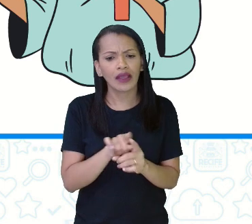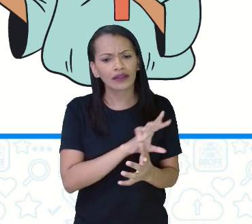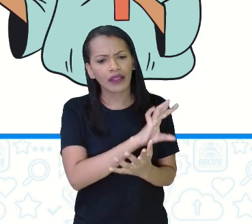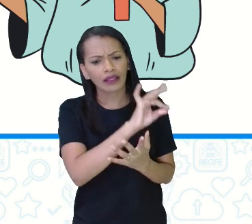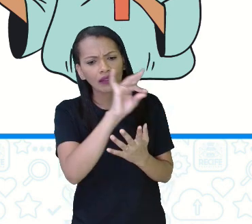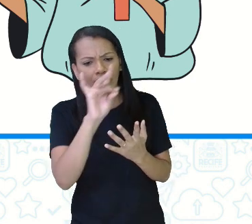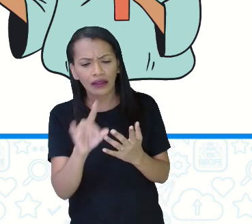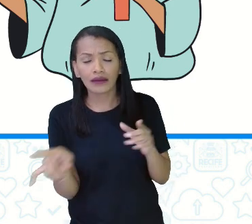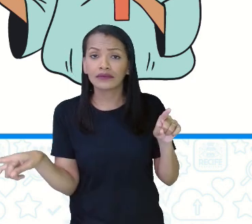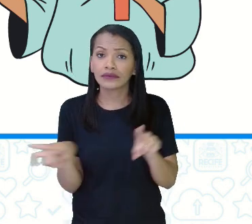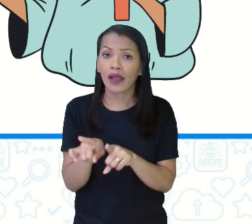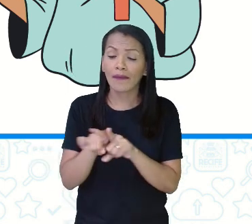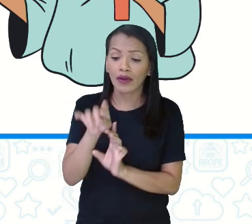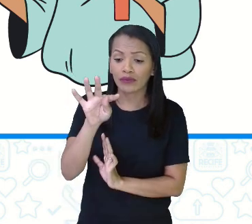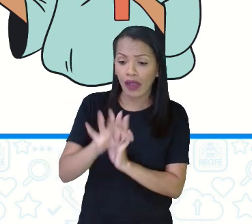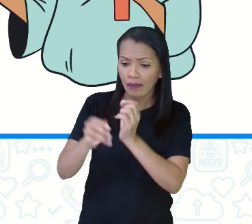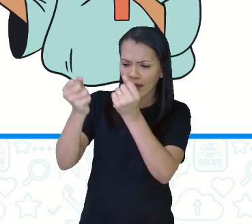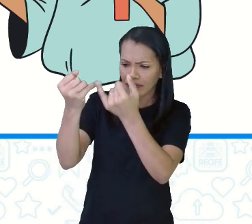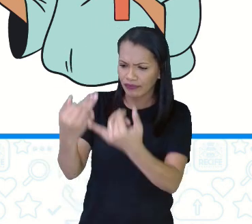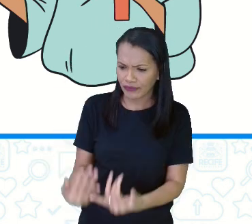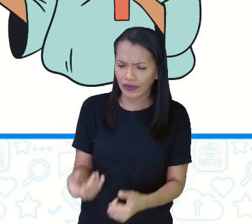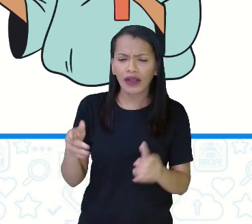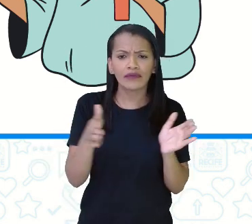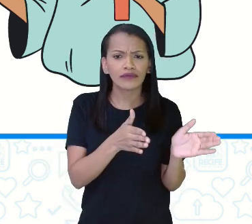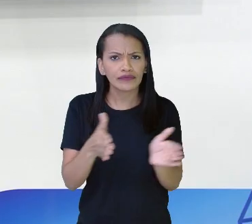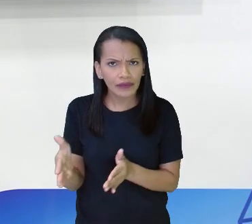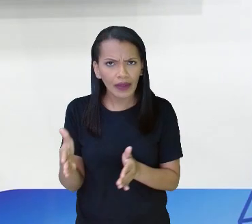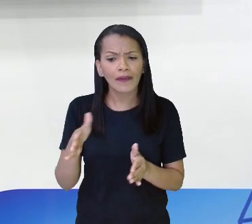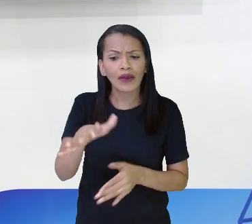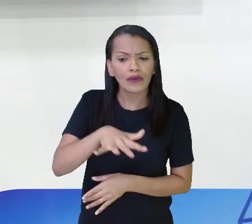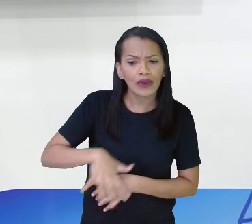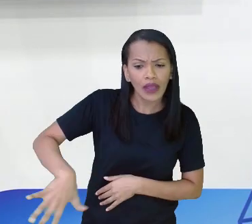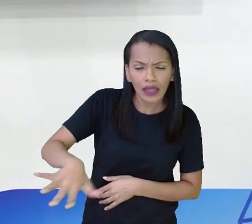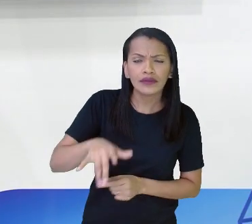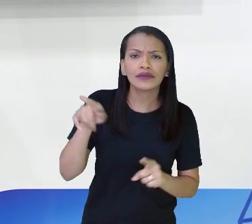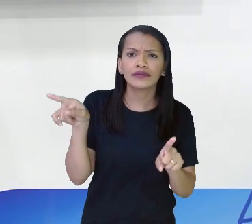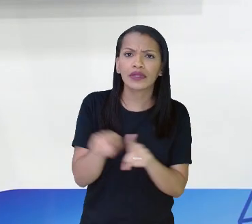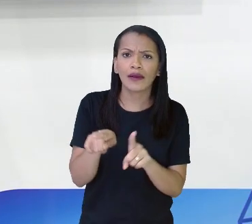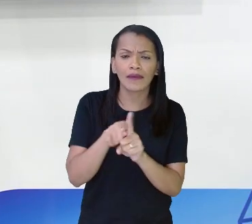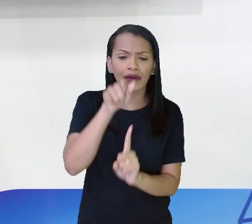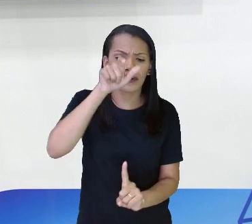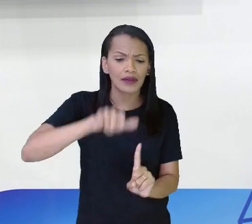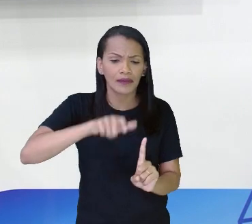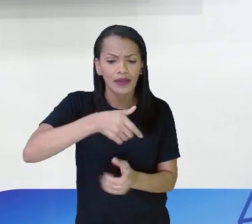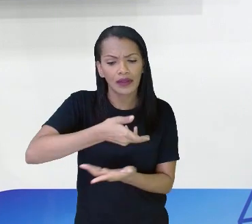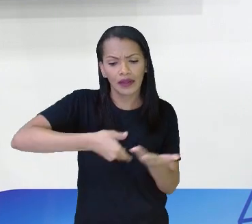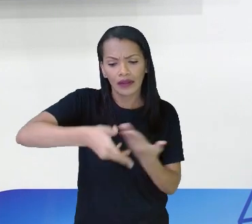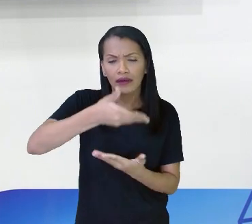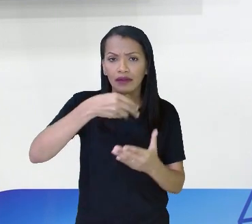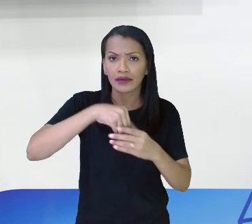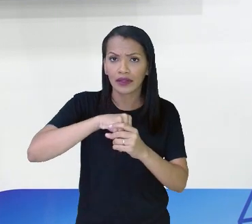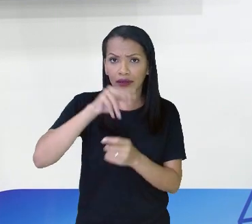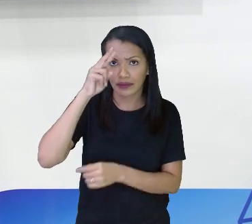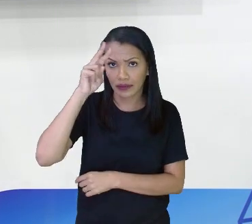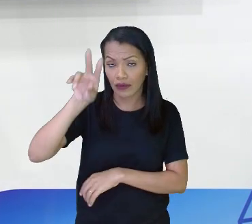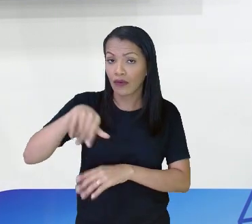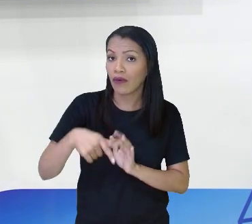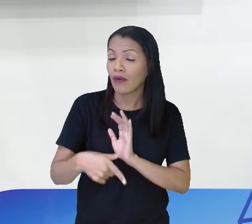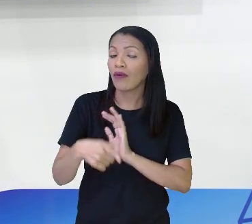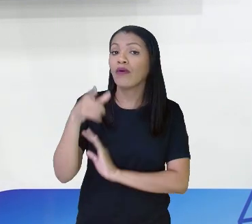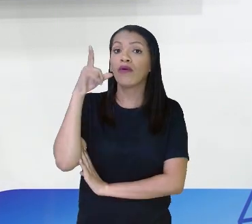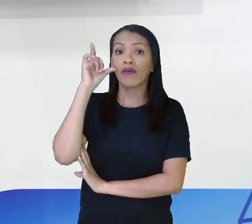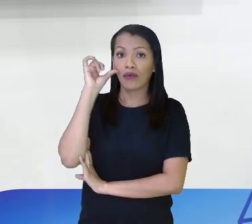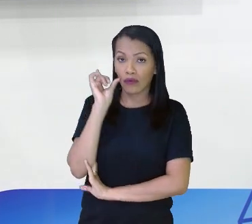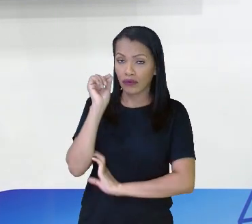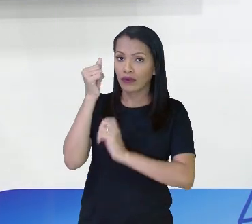tempo, apresentando, portanto, tempo, espaço e as personagens envolvidas. Ontem, quando eu falei sobre isso aqui, eu